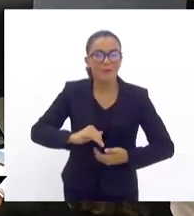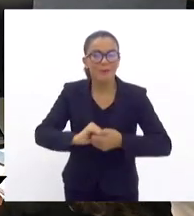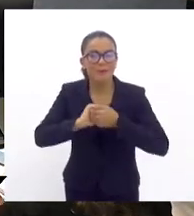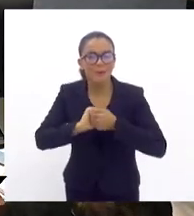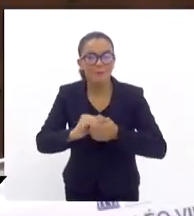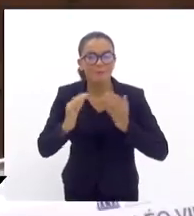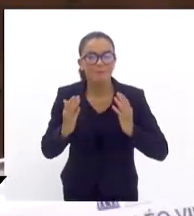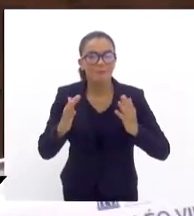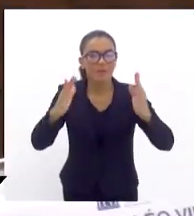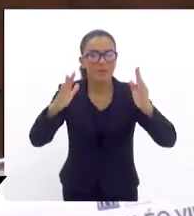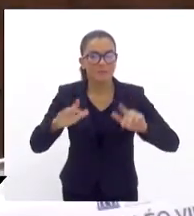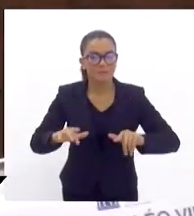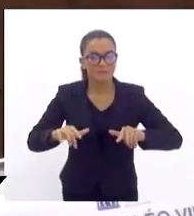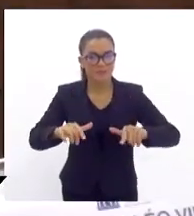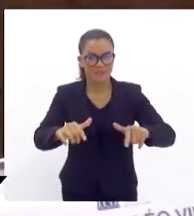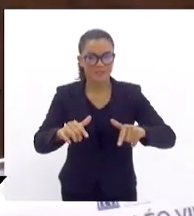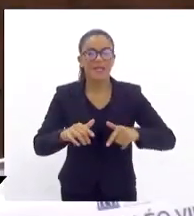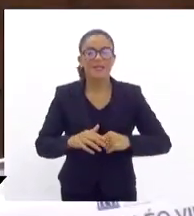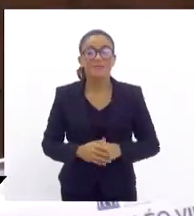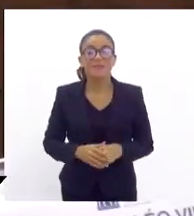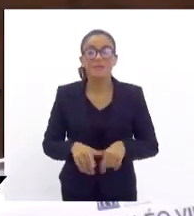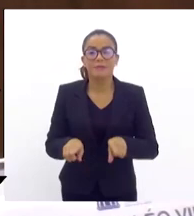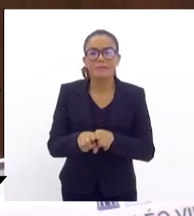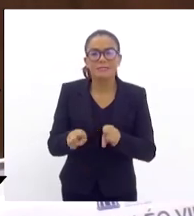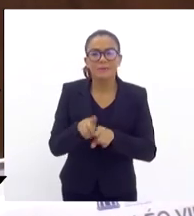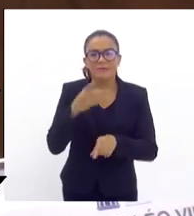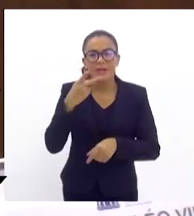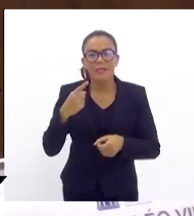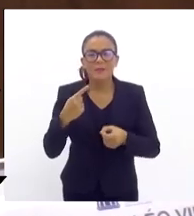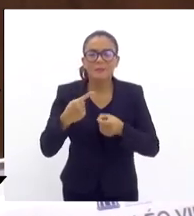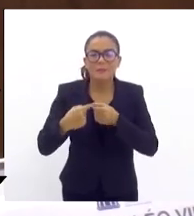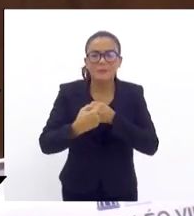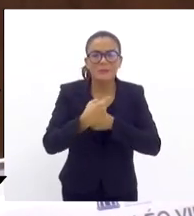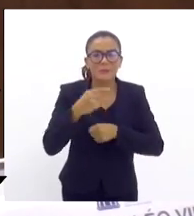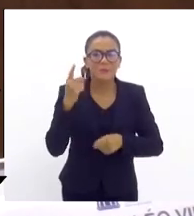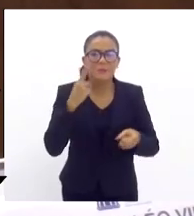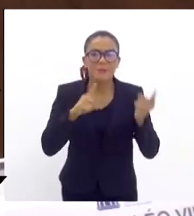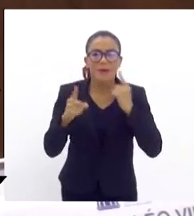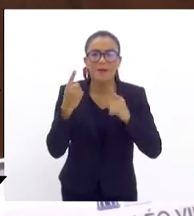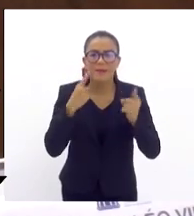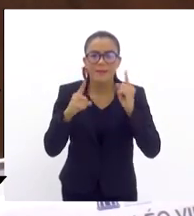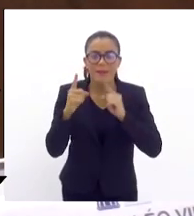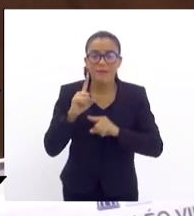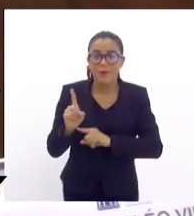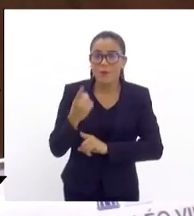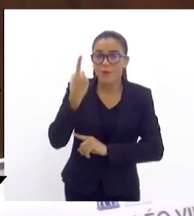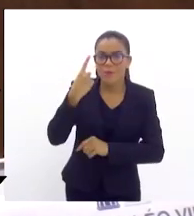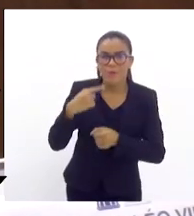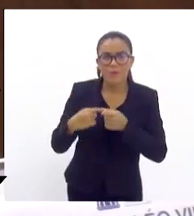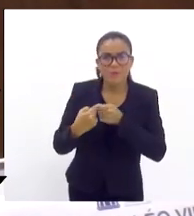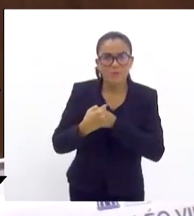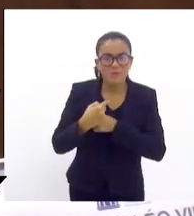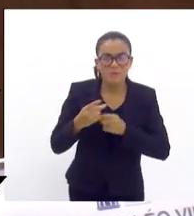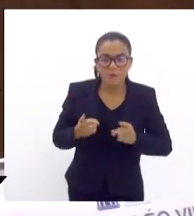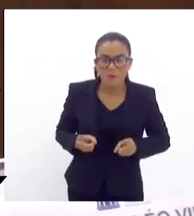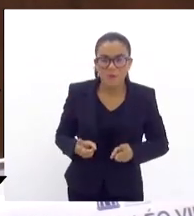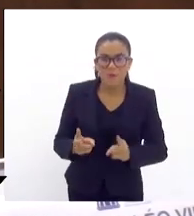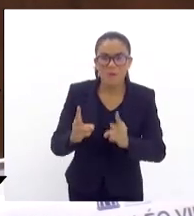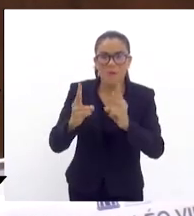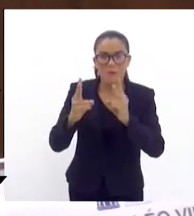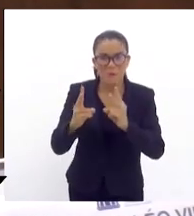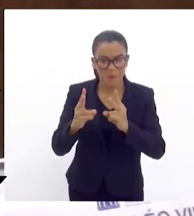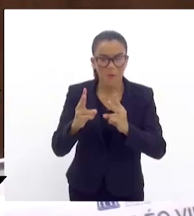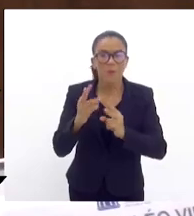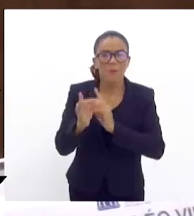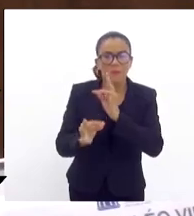essa iniciativa. E dizer que o município de Maricá foi o único município que permaneceu com o Serviço Municipal de Esgotamento